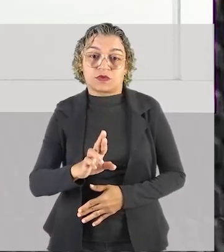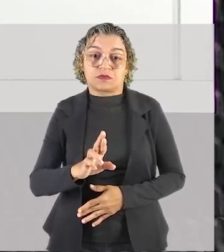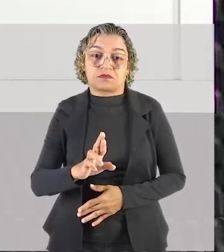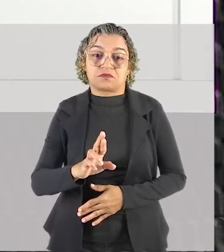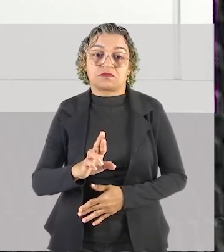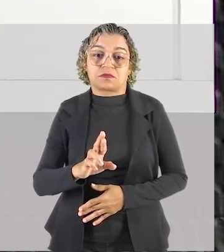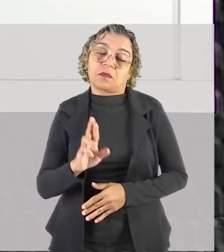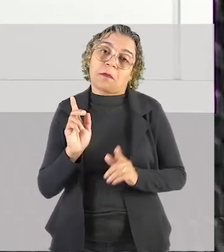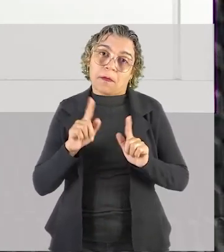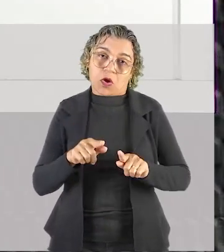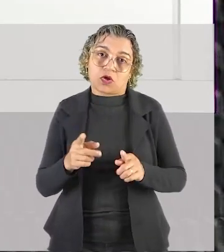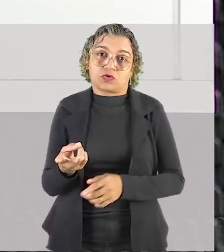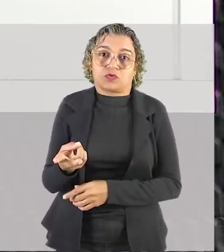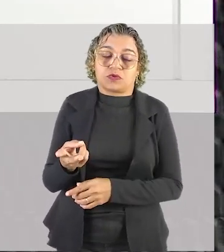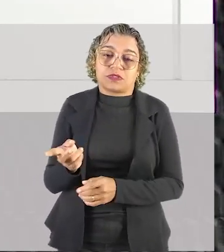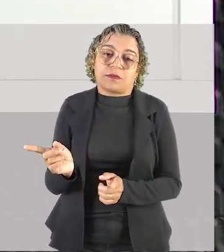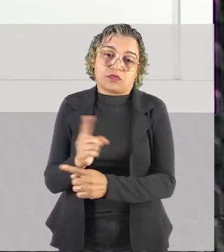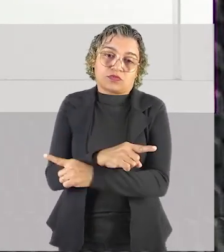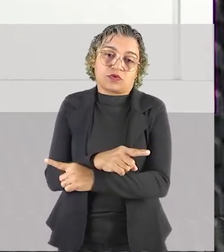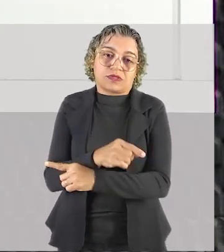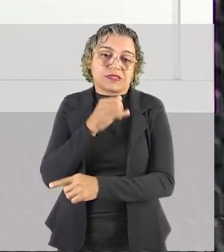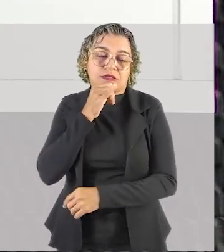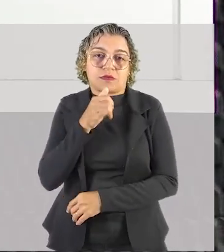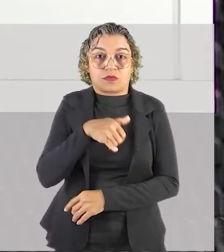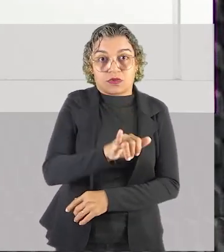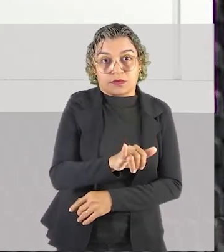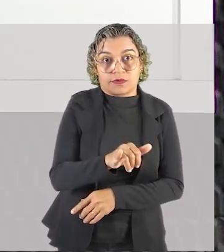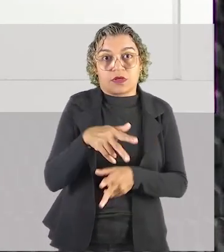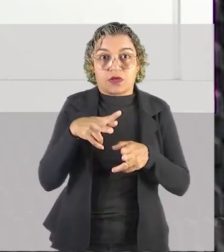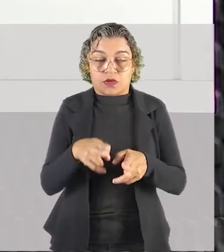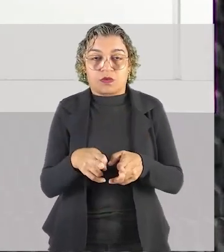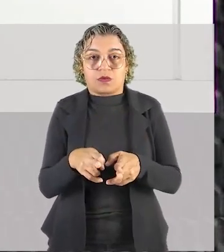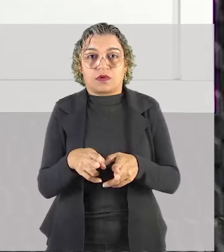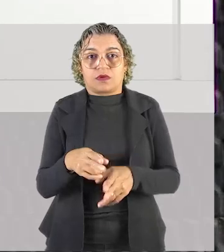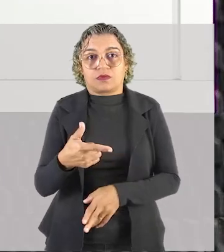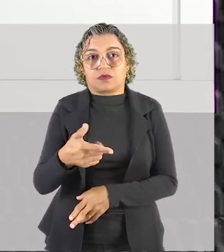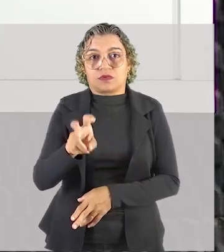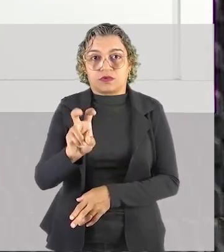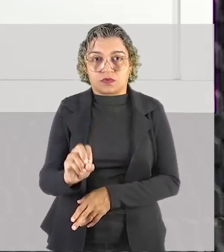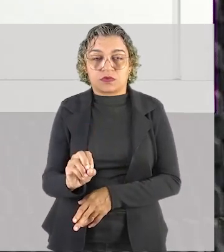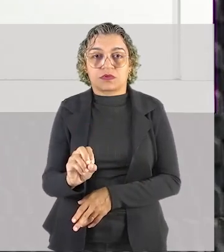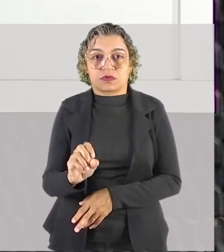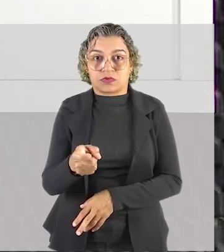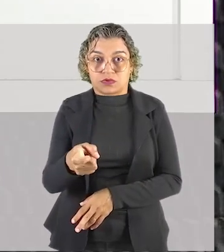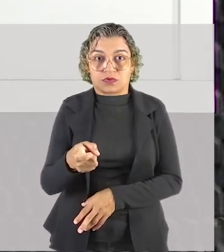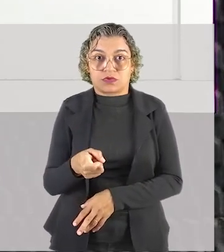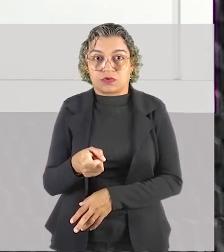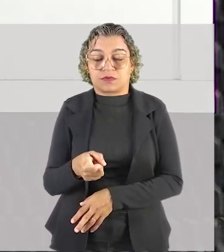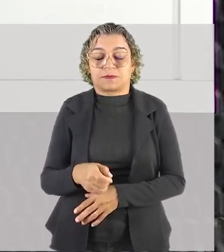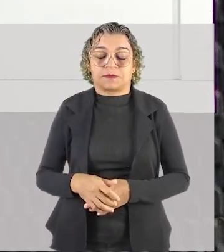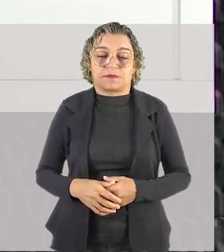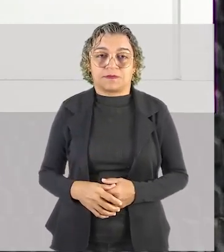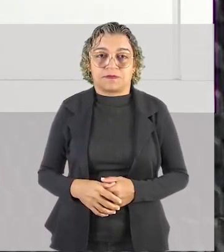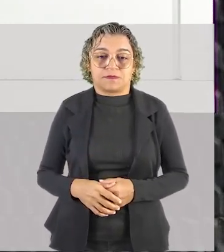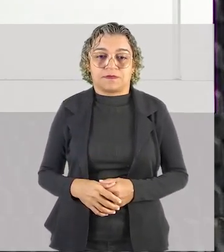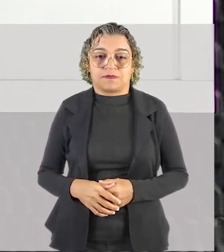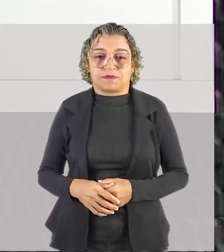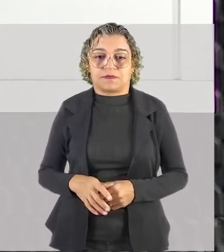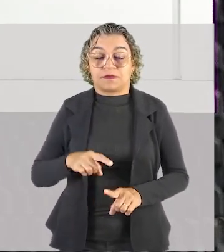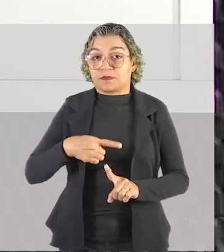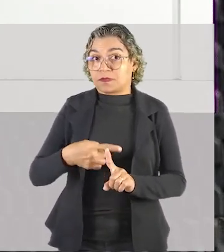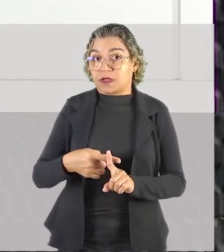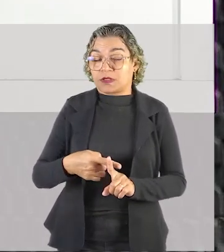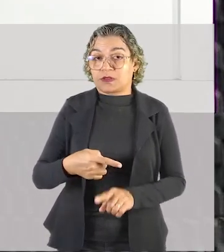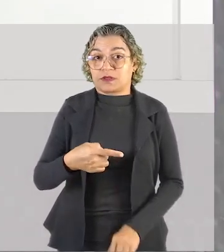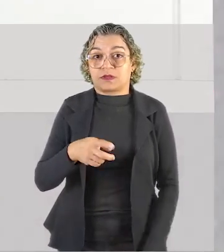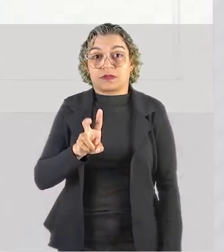que você pode inverter. Você pode escrever Y igual a 250x